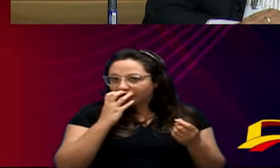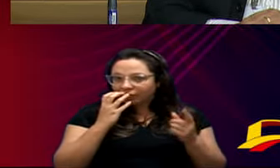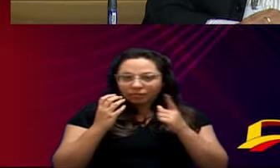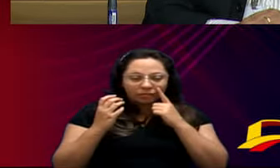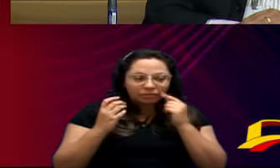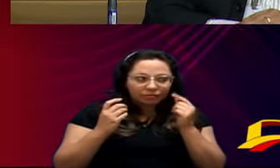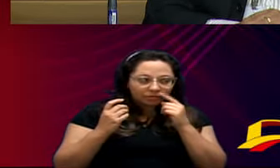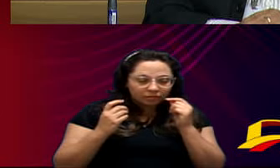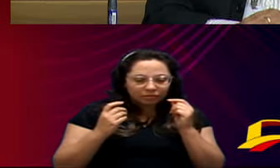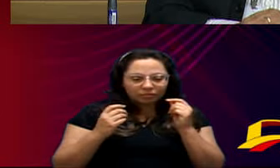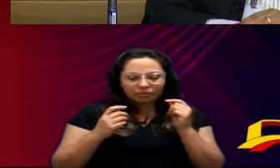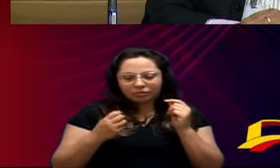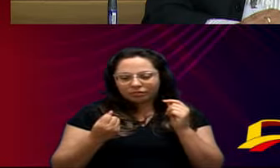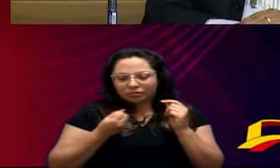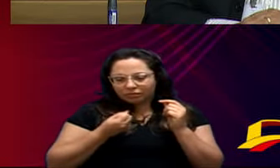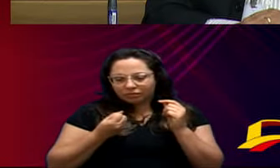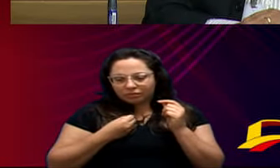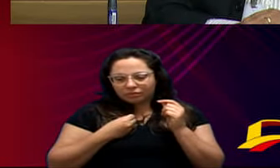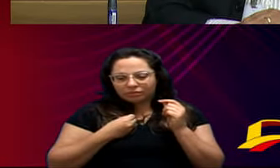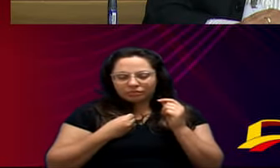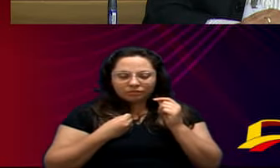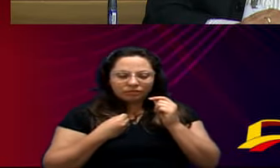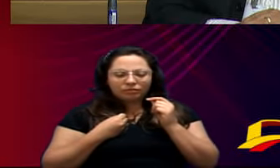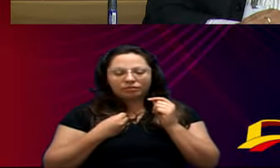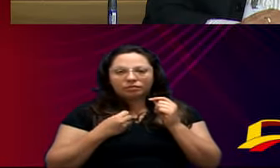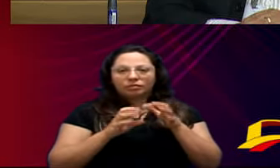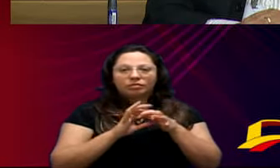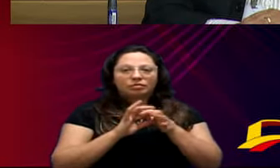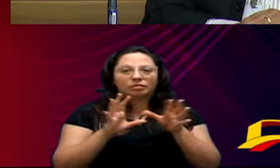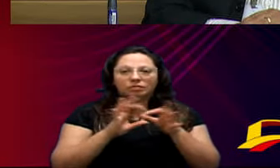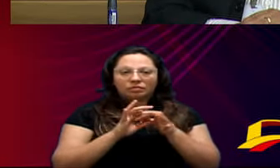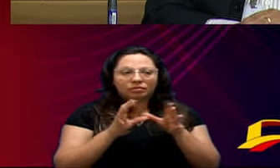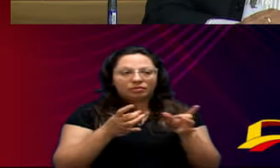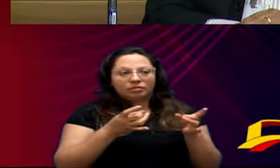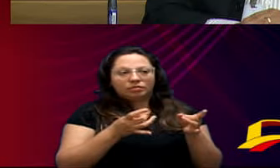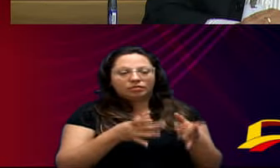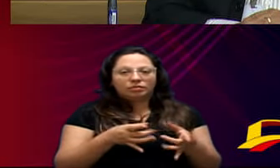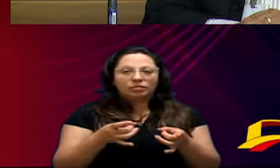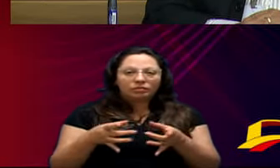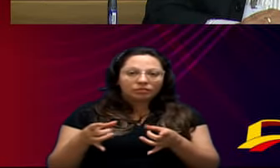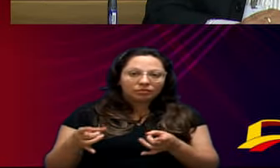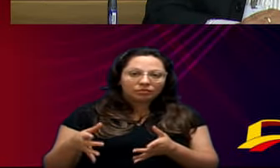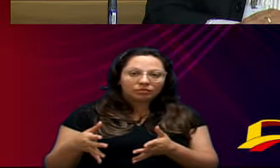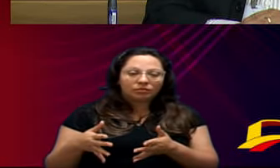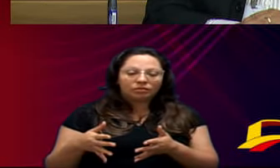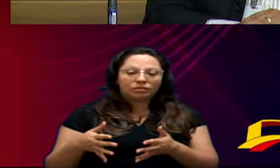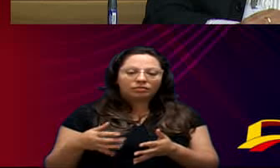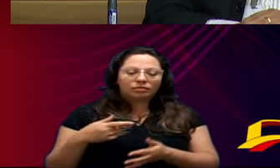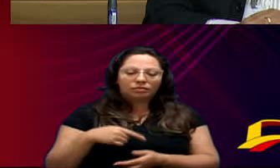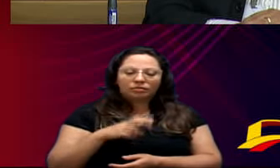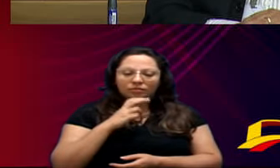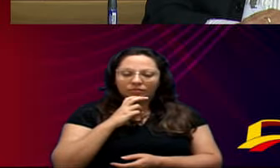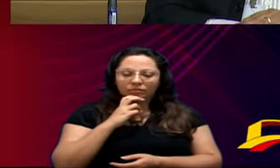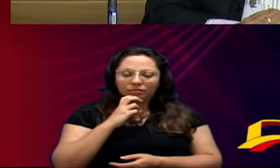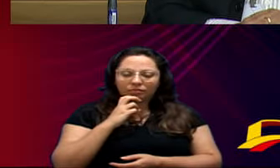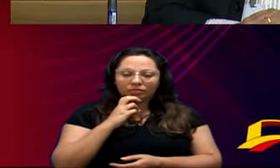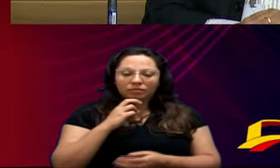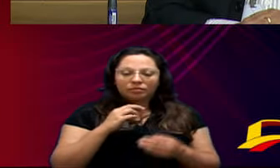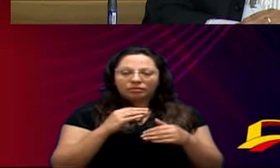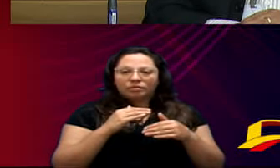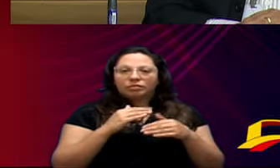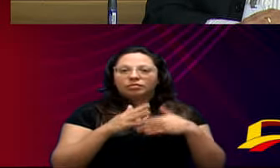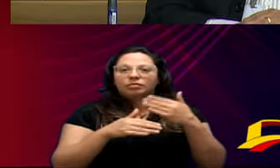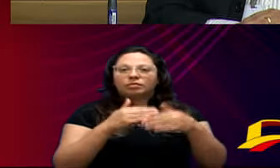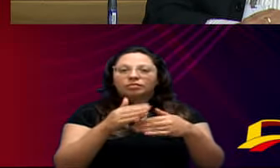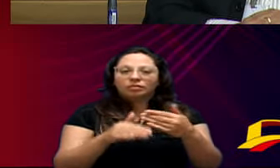que são Eh aí soltos né que são abandonados hoje na cidade de Sorocaba e qual que é a previsão a